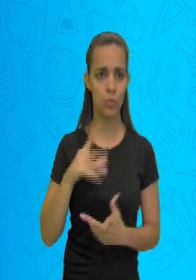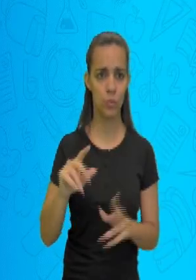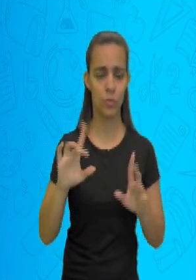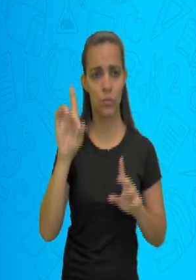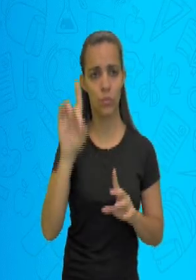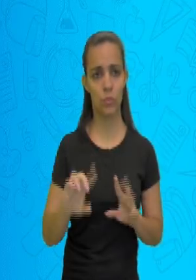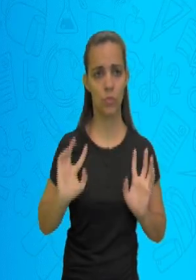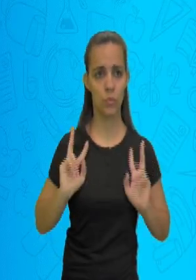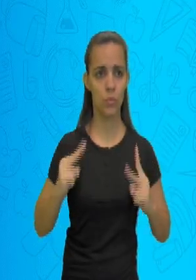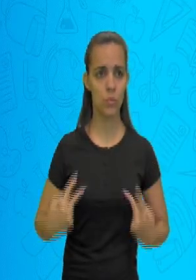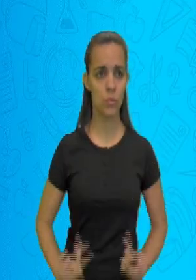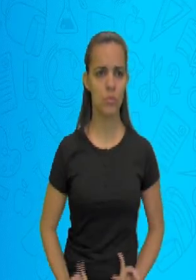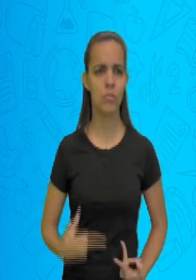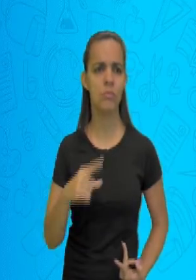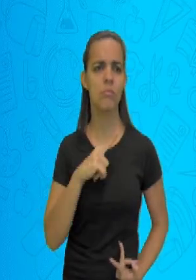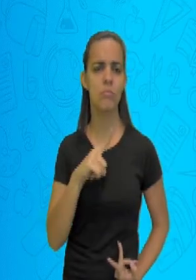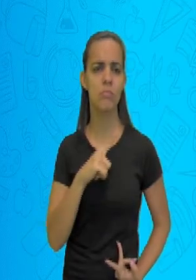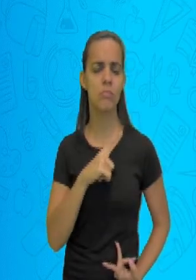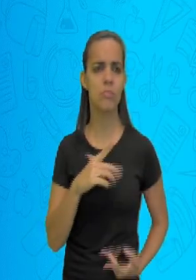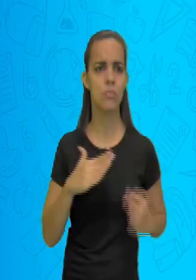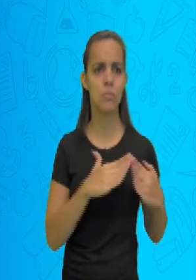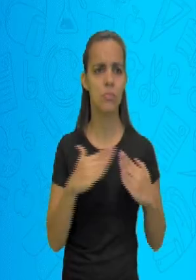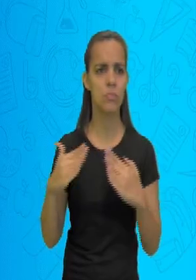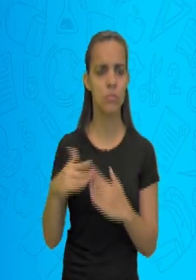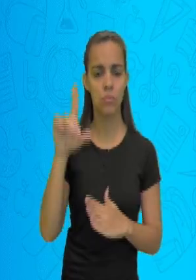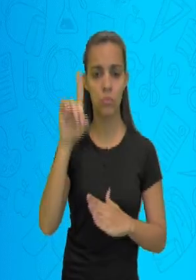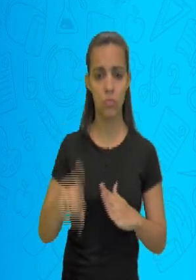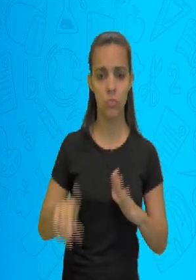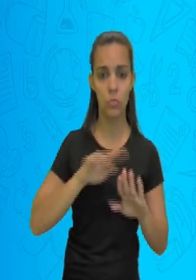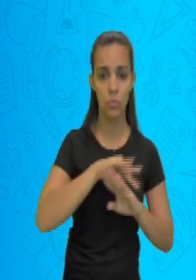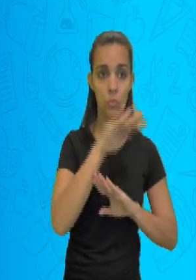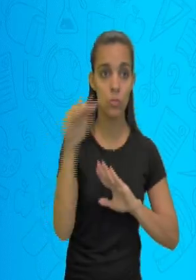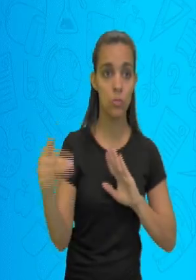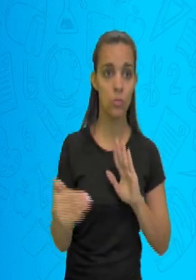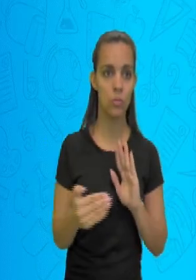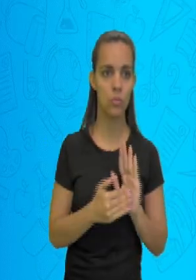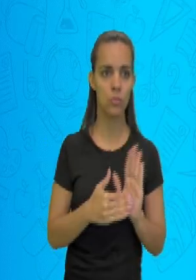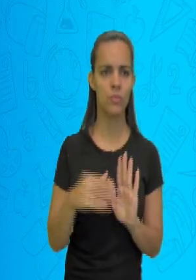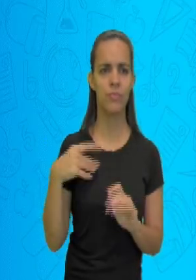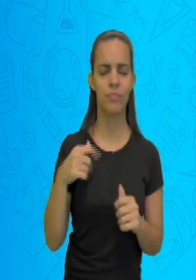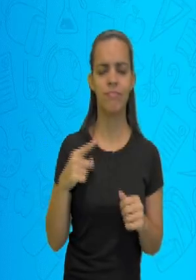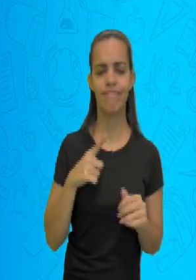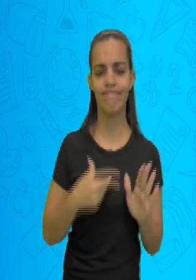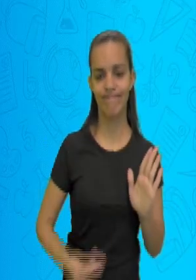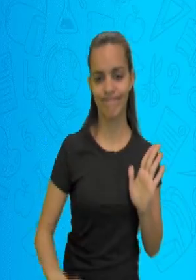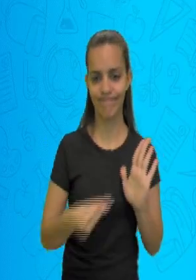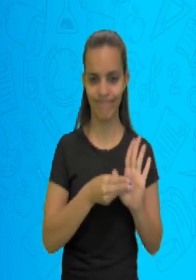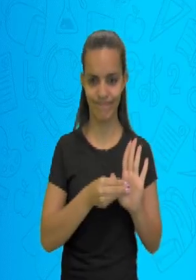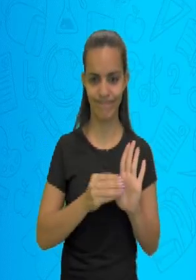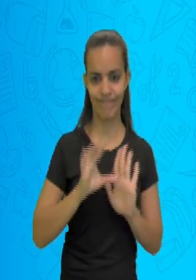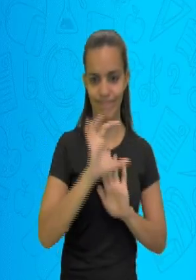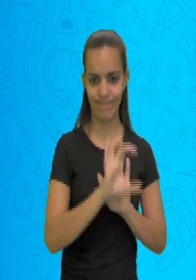Direitos Humanos. Ter uma habitação é direito de todos e está previsto